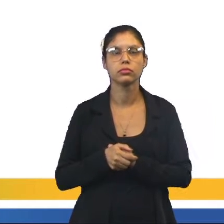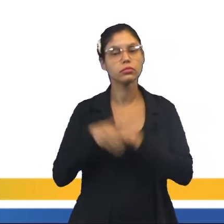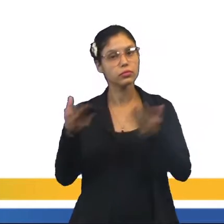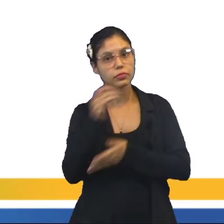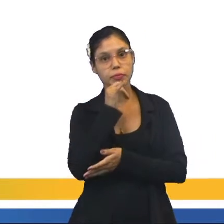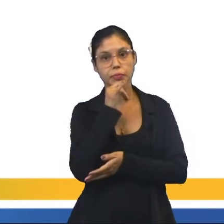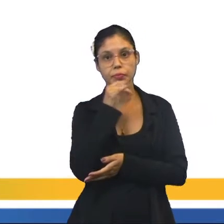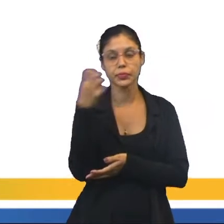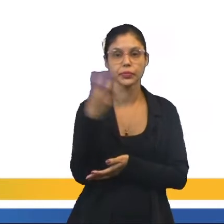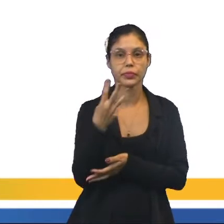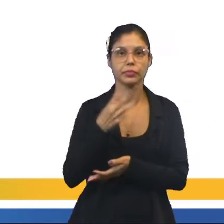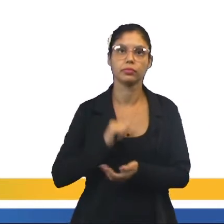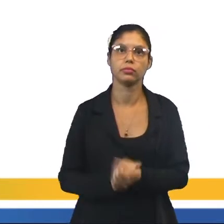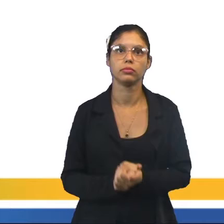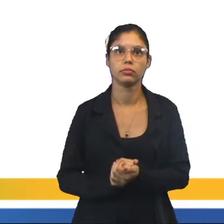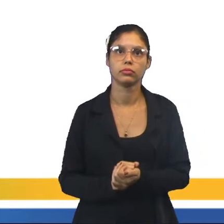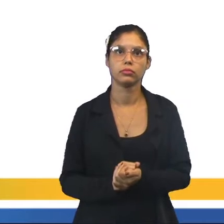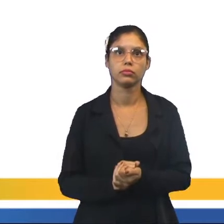Um exemplo 3.